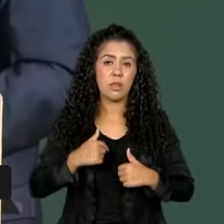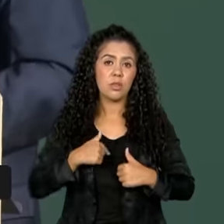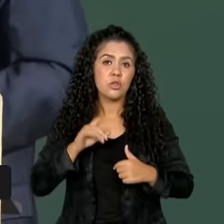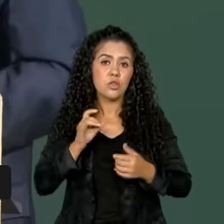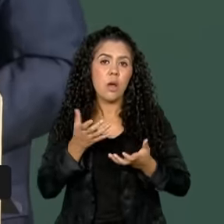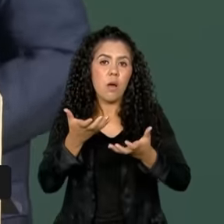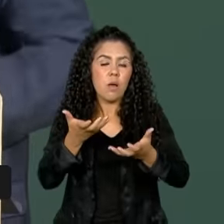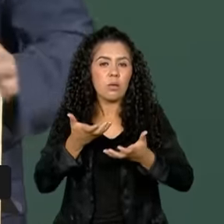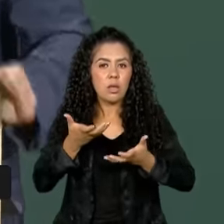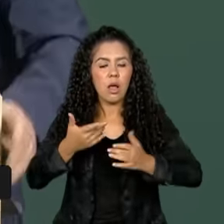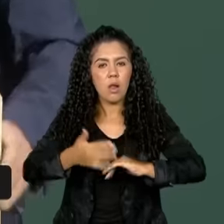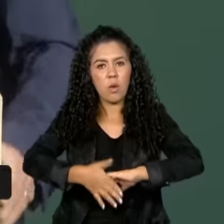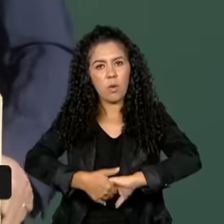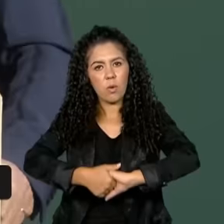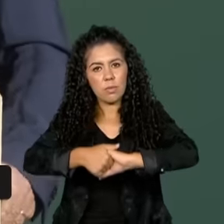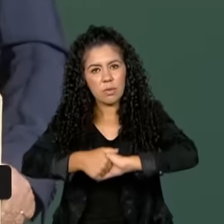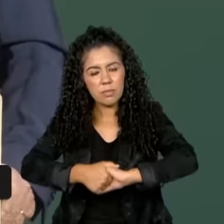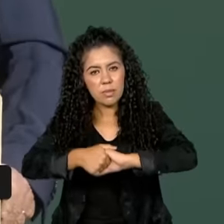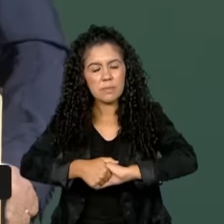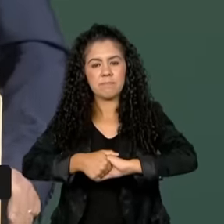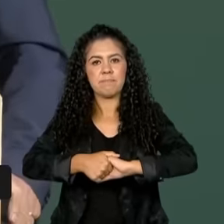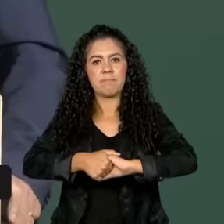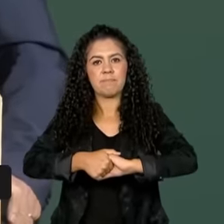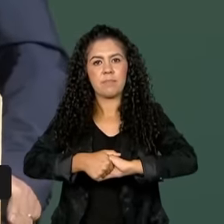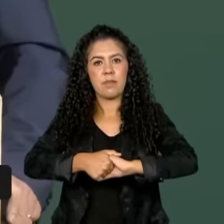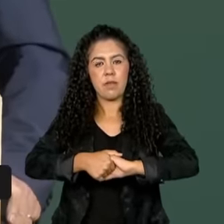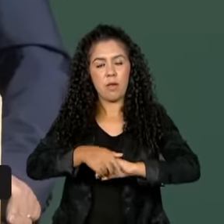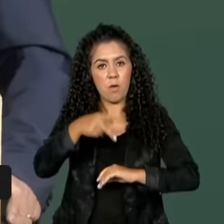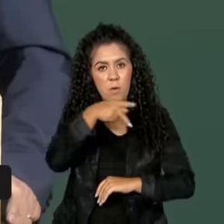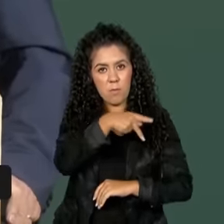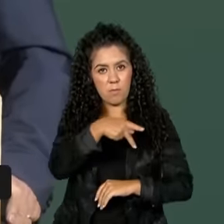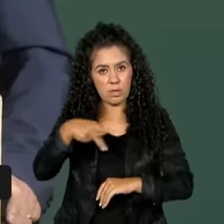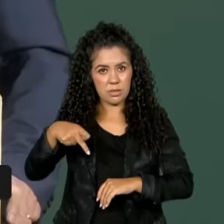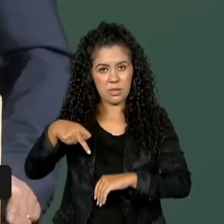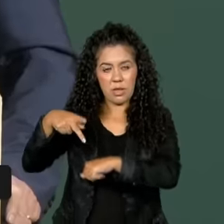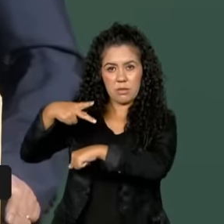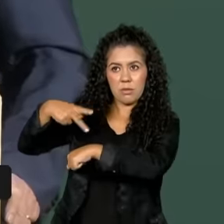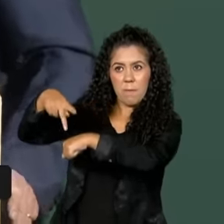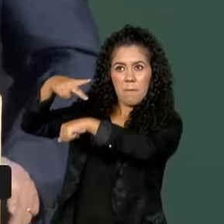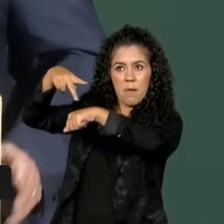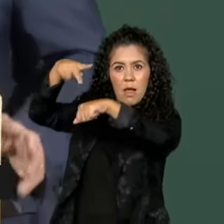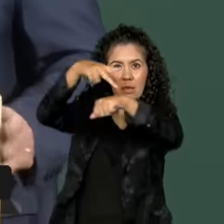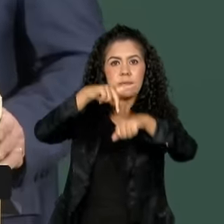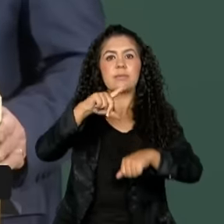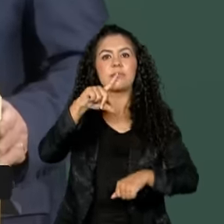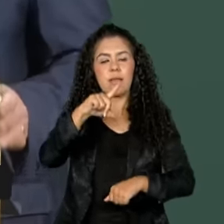cumprimentar os presidentes que representam os países com floresta,